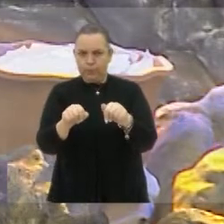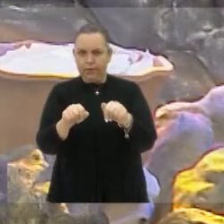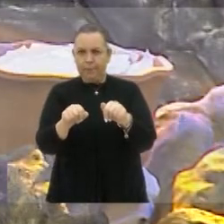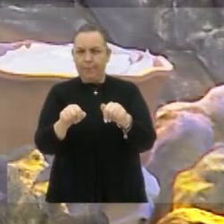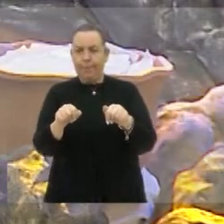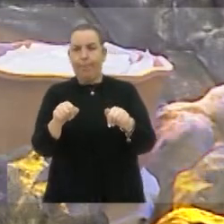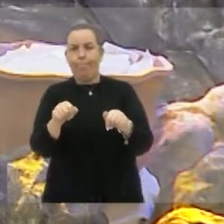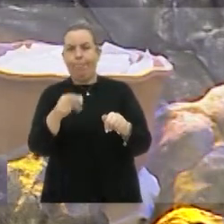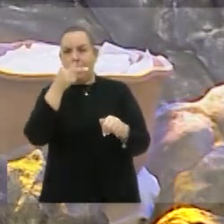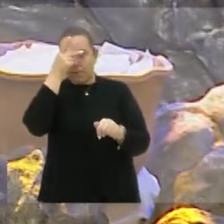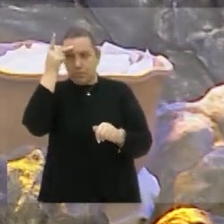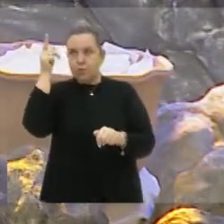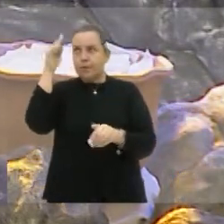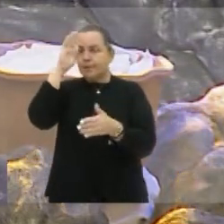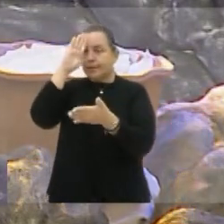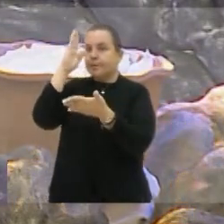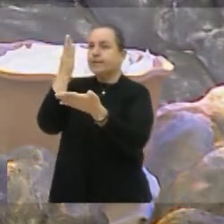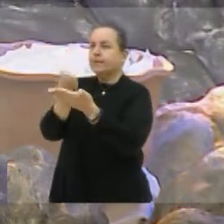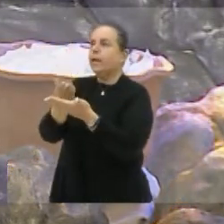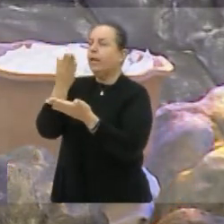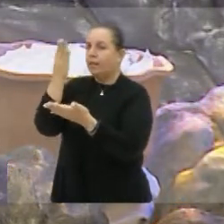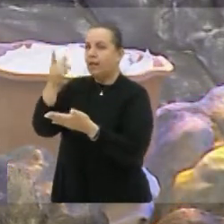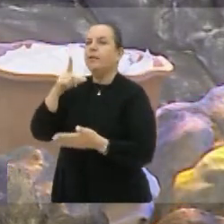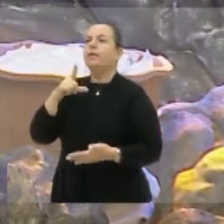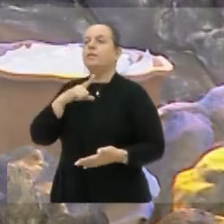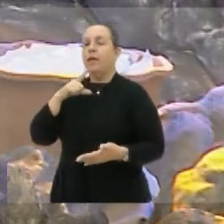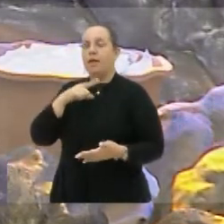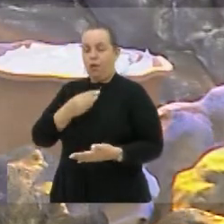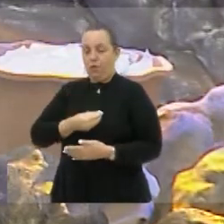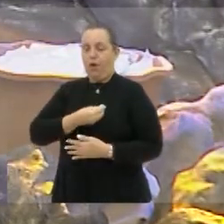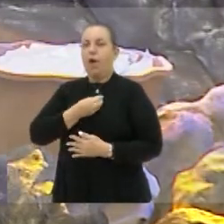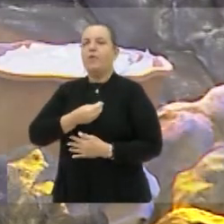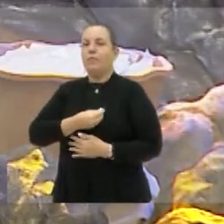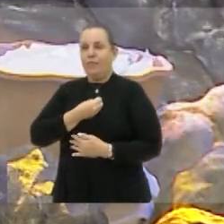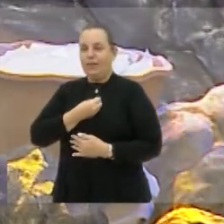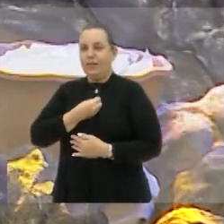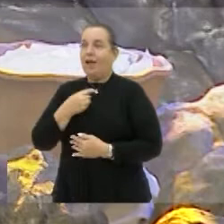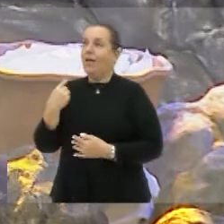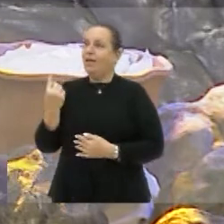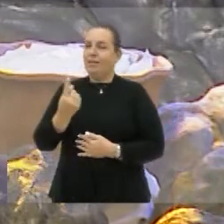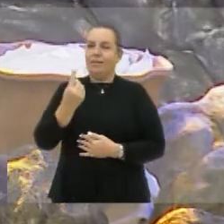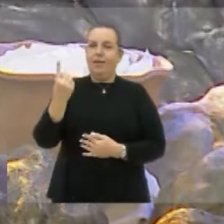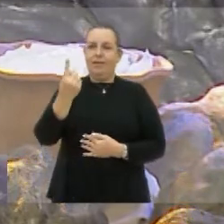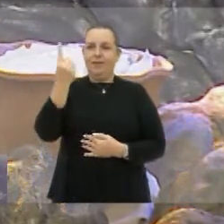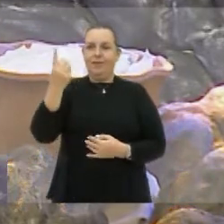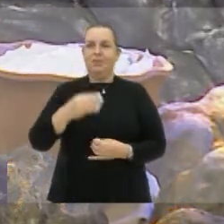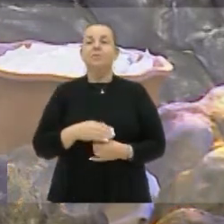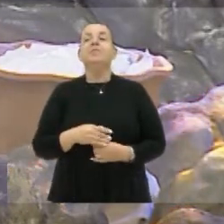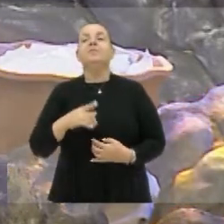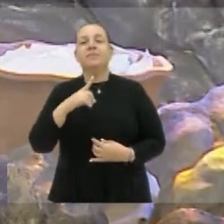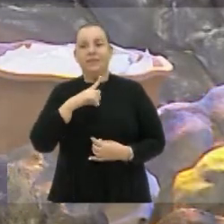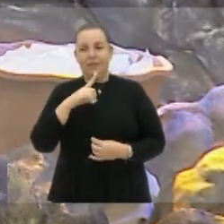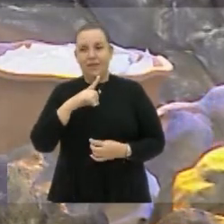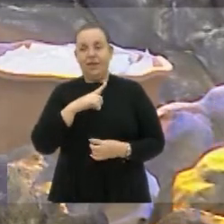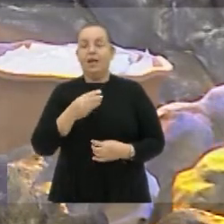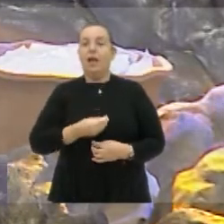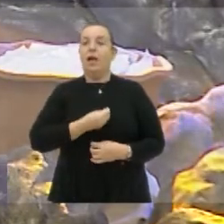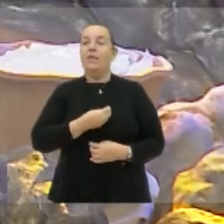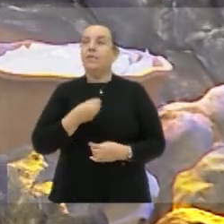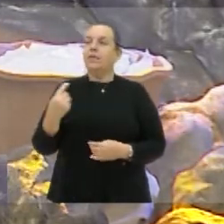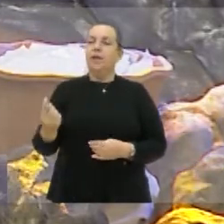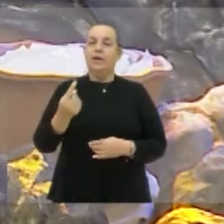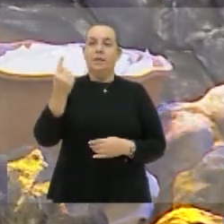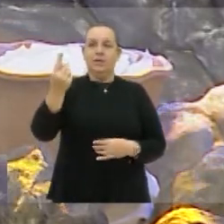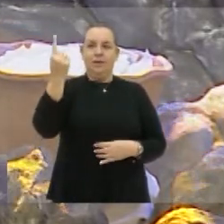todos os que nele crerem tenham a vida eterna. Tenham a vida